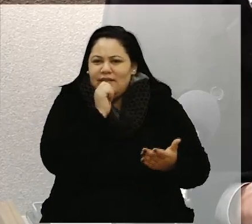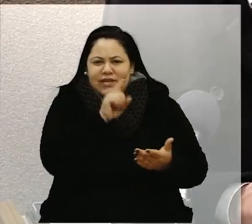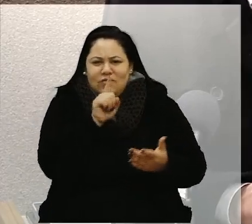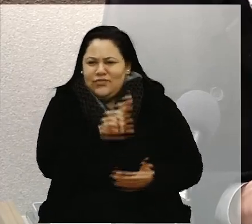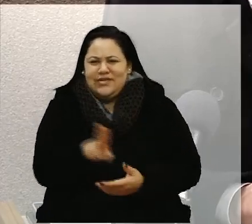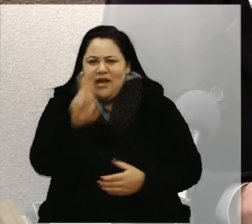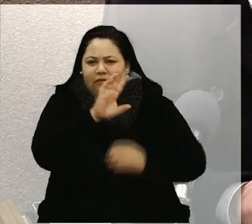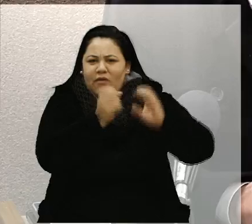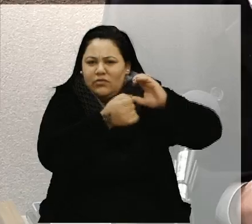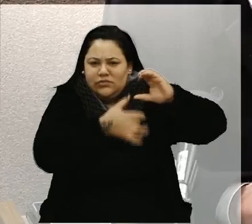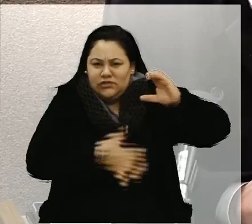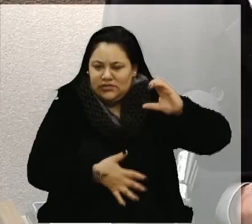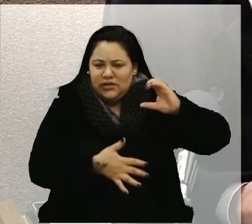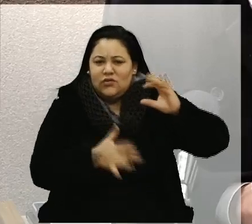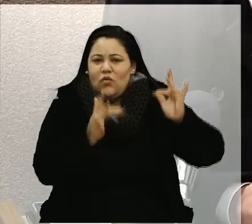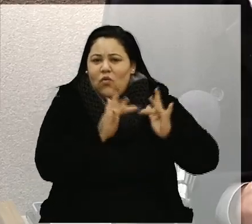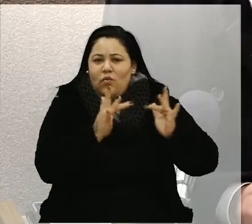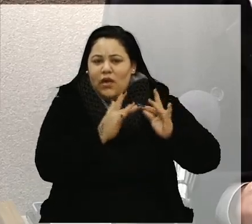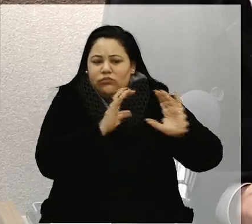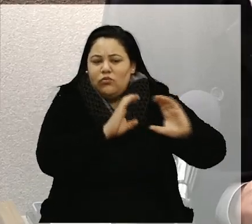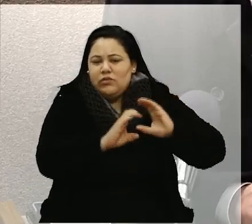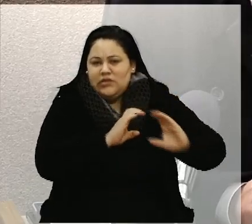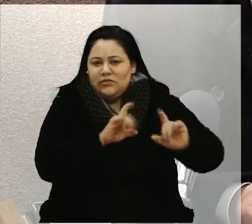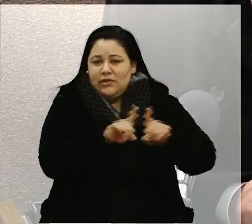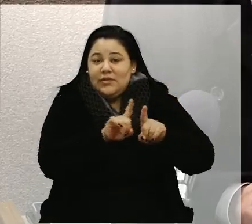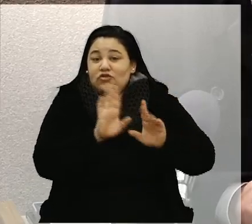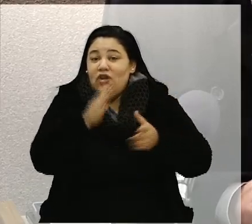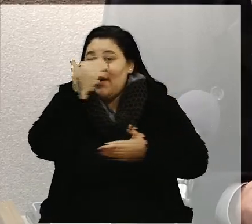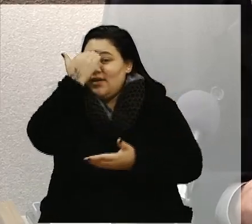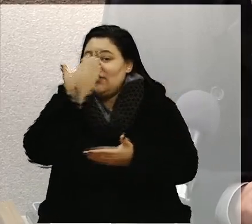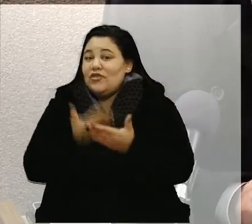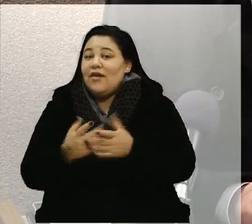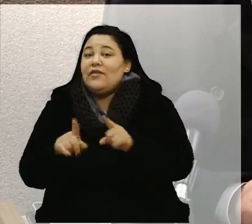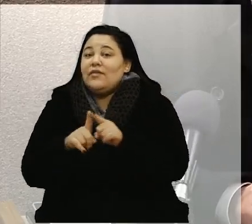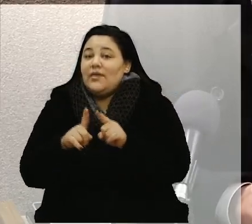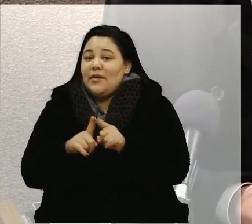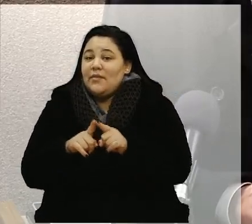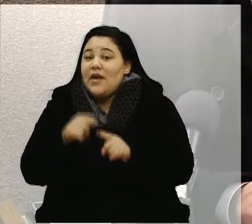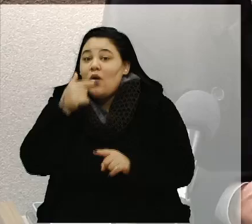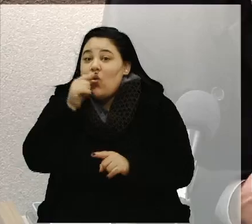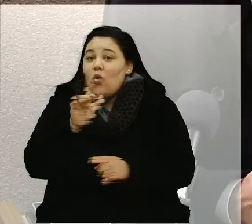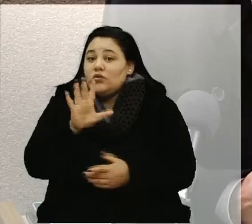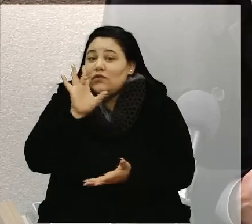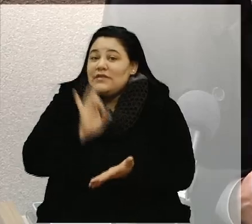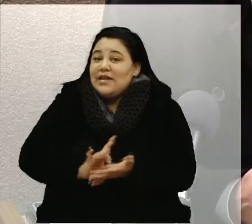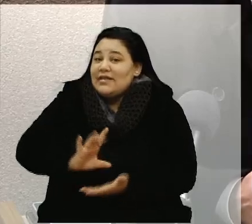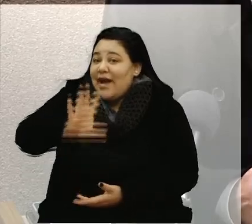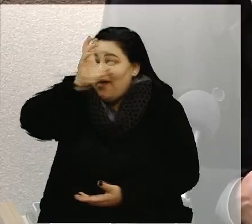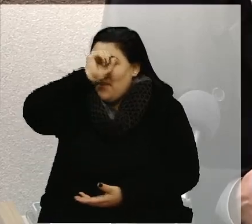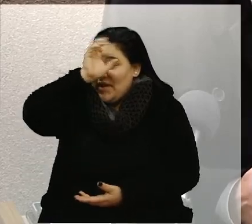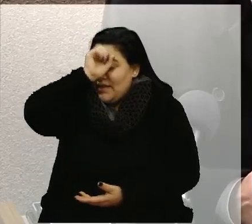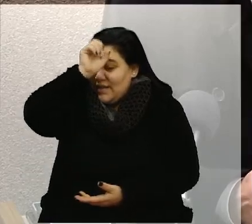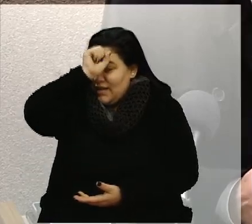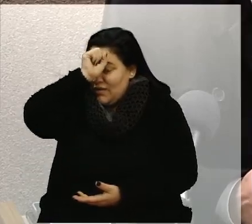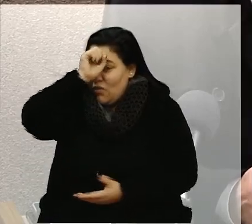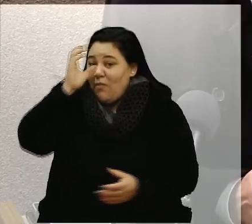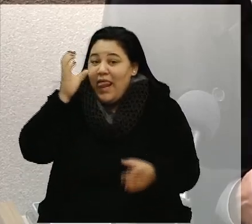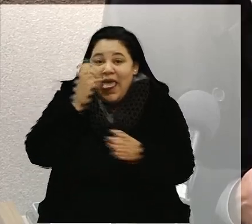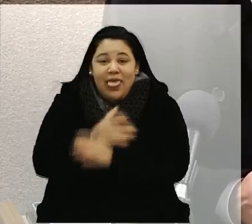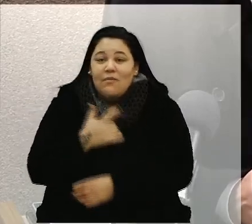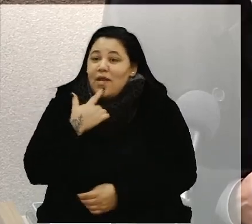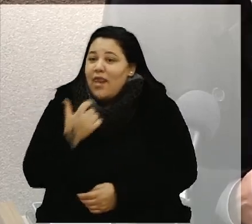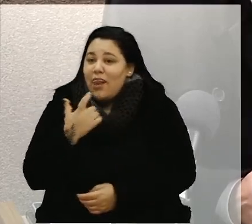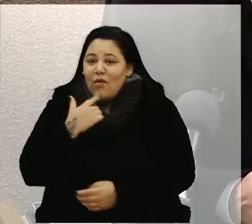conceito abordagem comunicativa, já acreditava que, para aprender efetivamente uma língua estrangeira, era